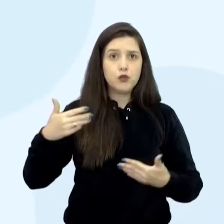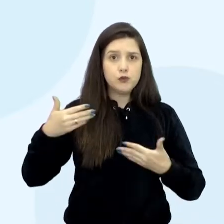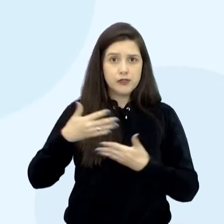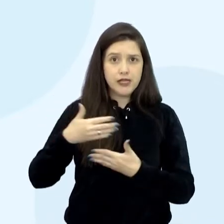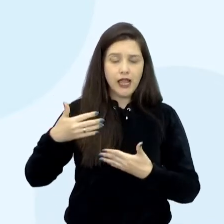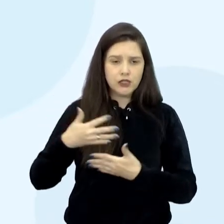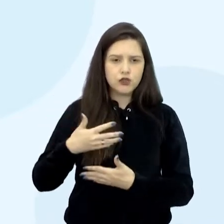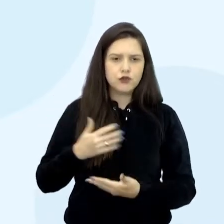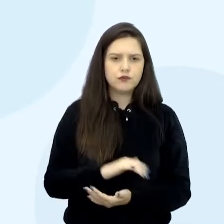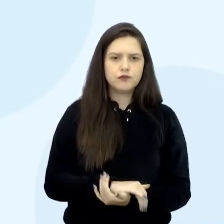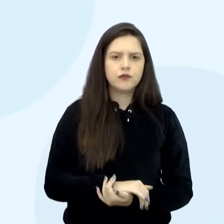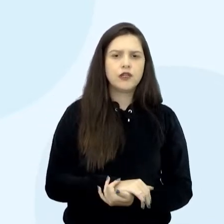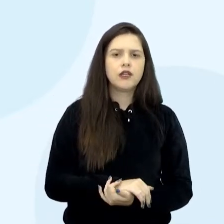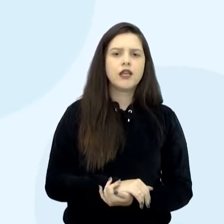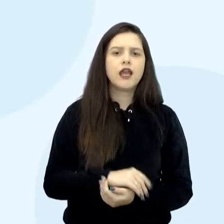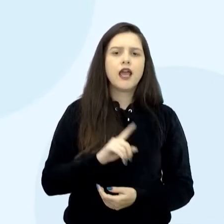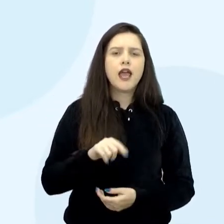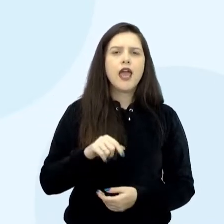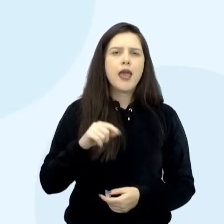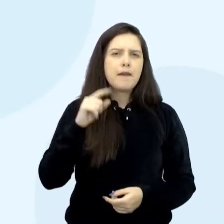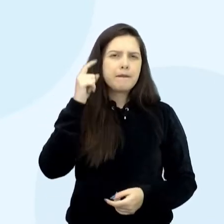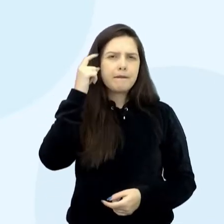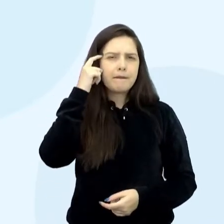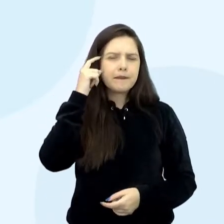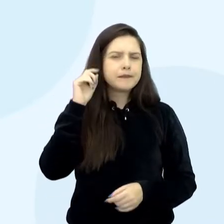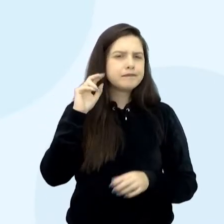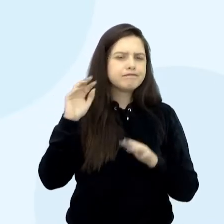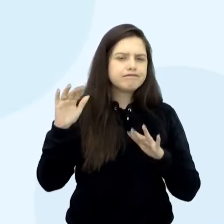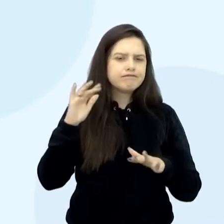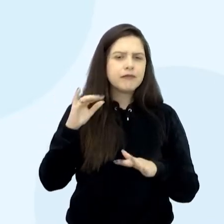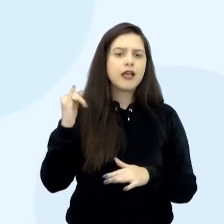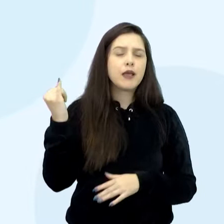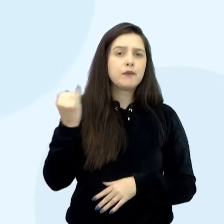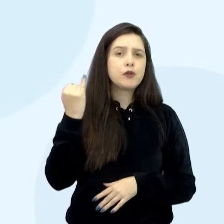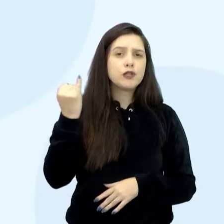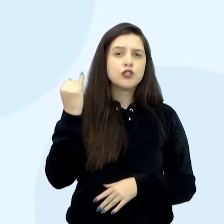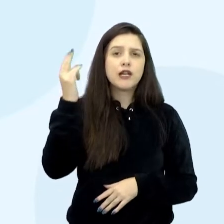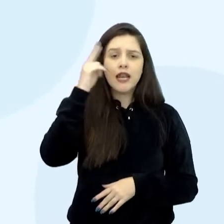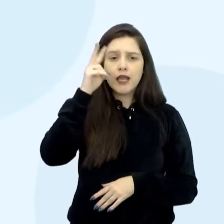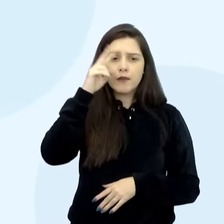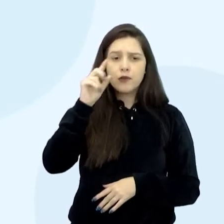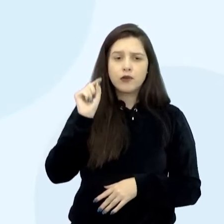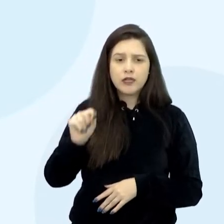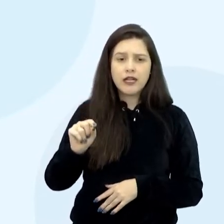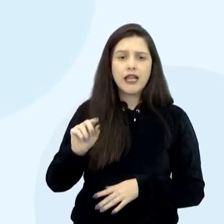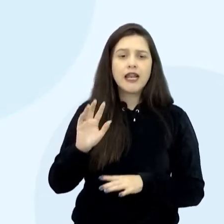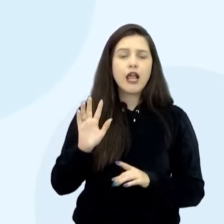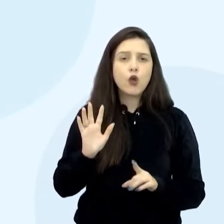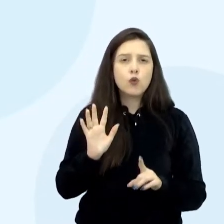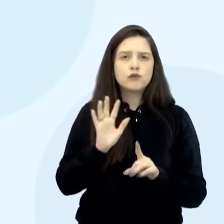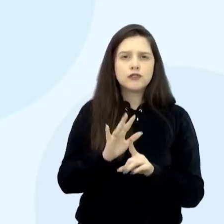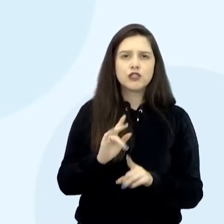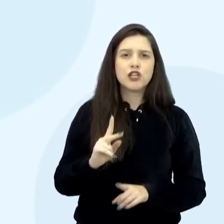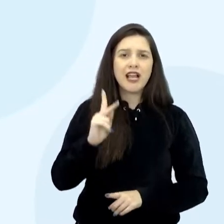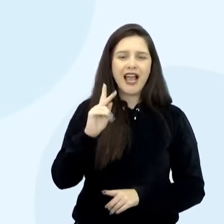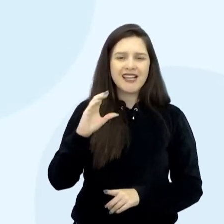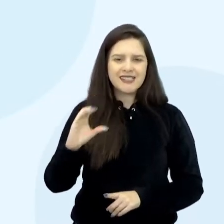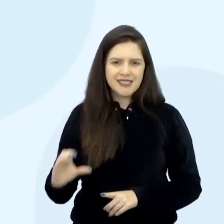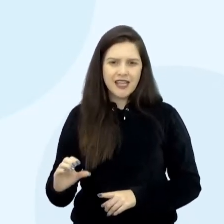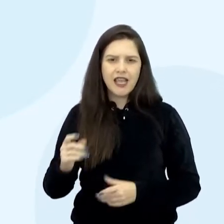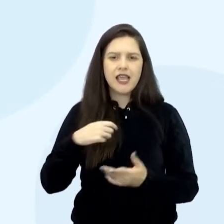Então, o que é importante nós lembrarmos? É importante lembrar que na constante Kc só